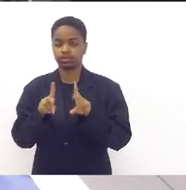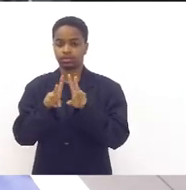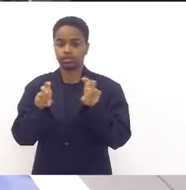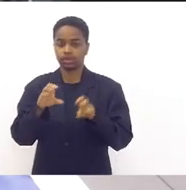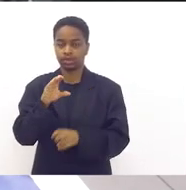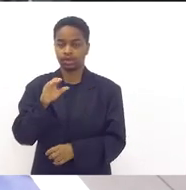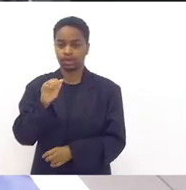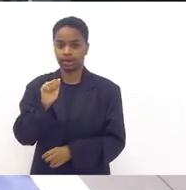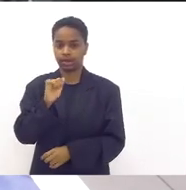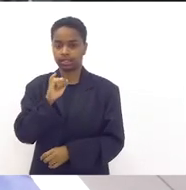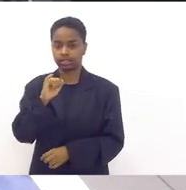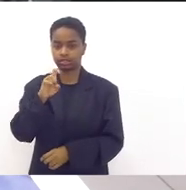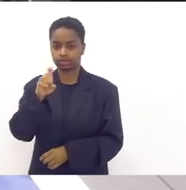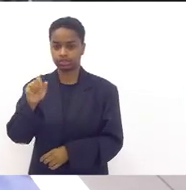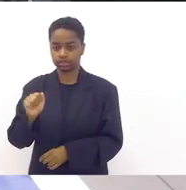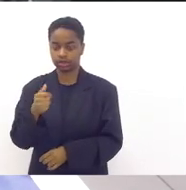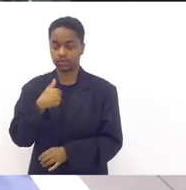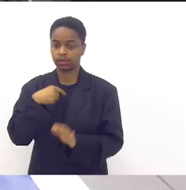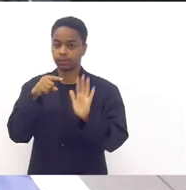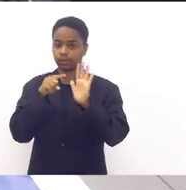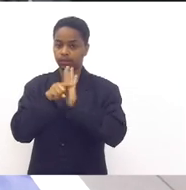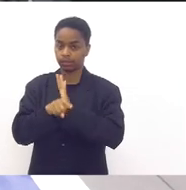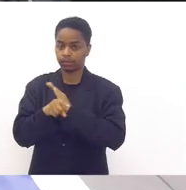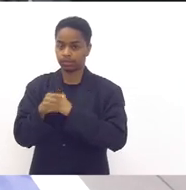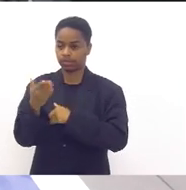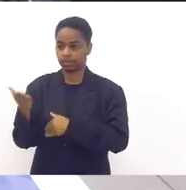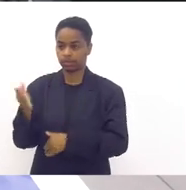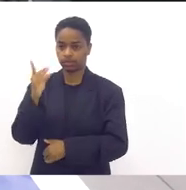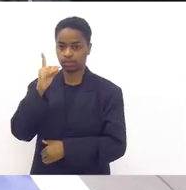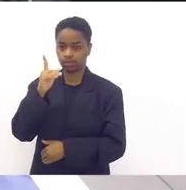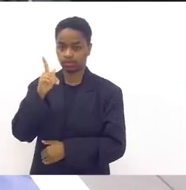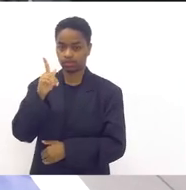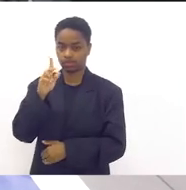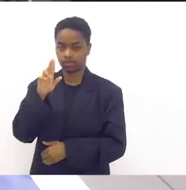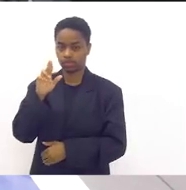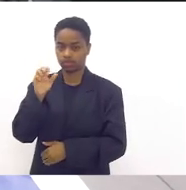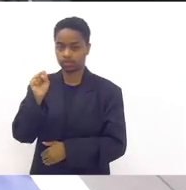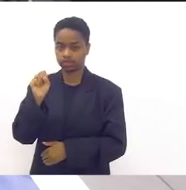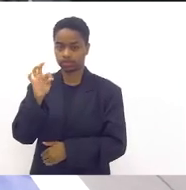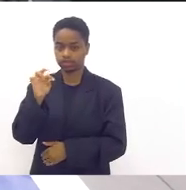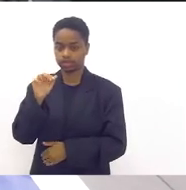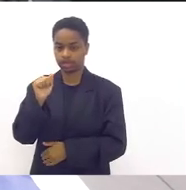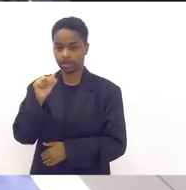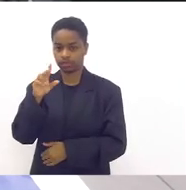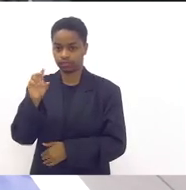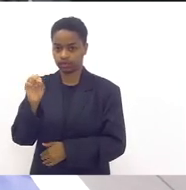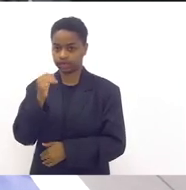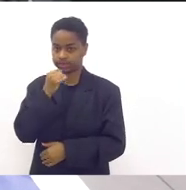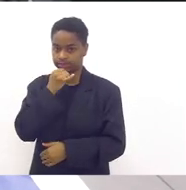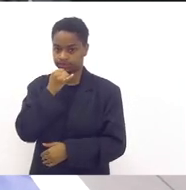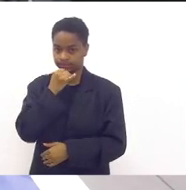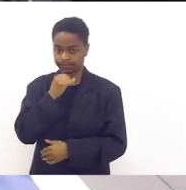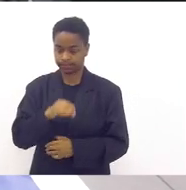único do Tesouro, perguntar ao doutor Gustavo se, por exemplo,